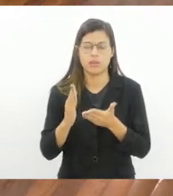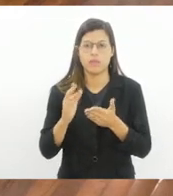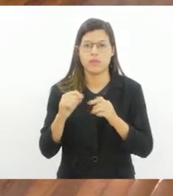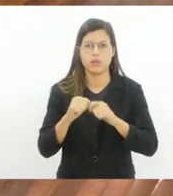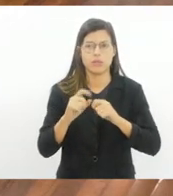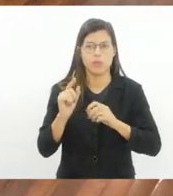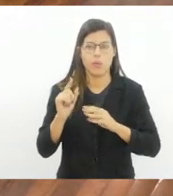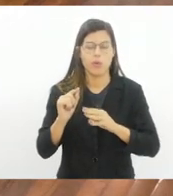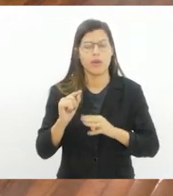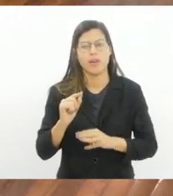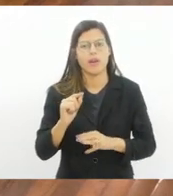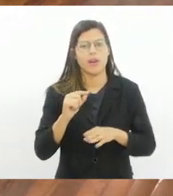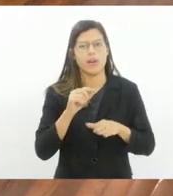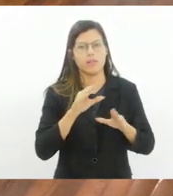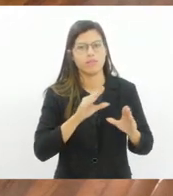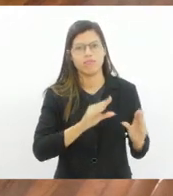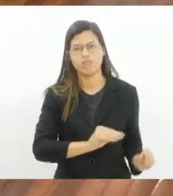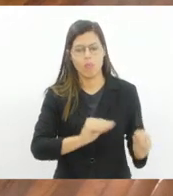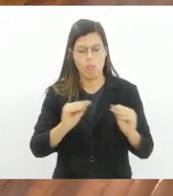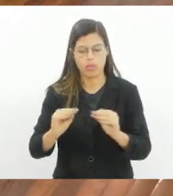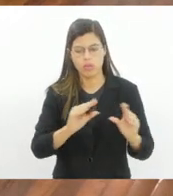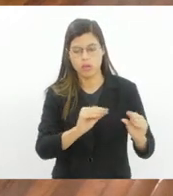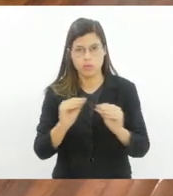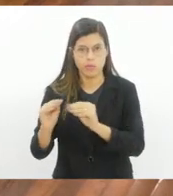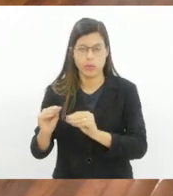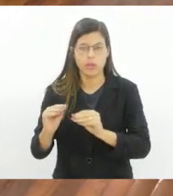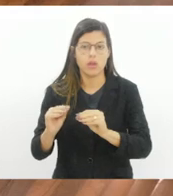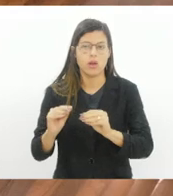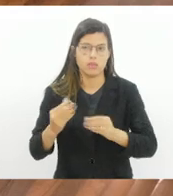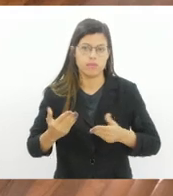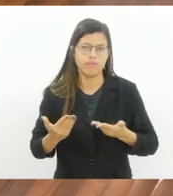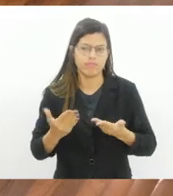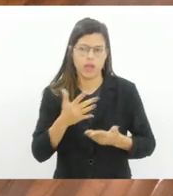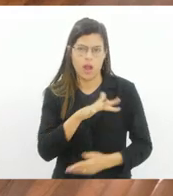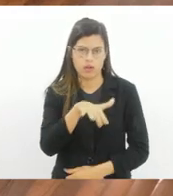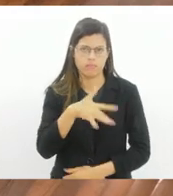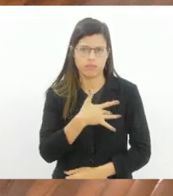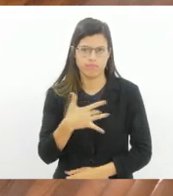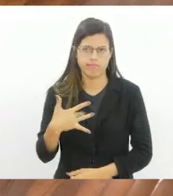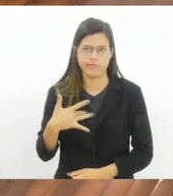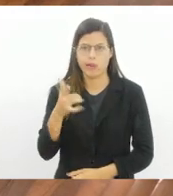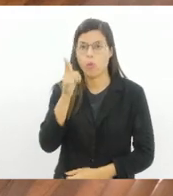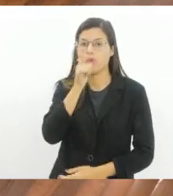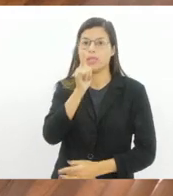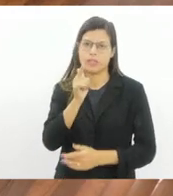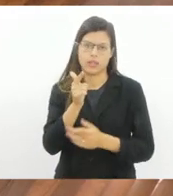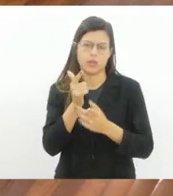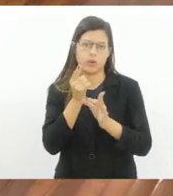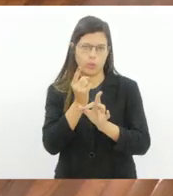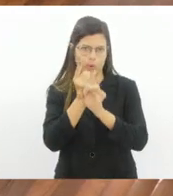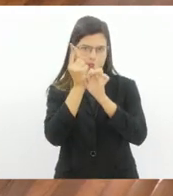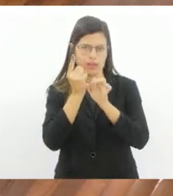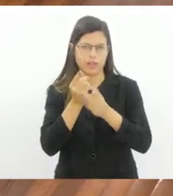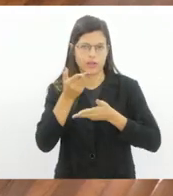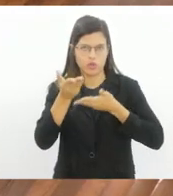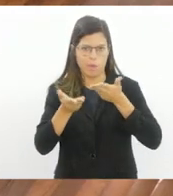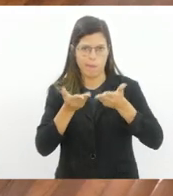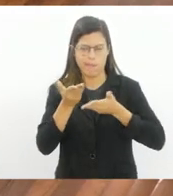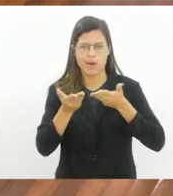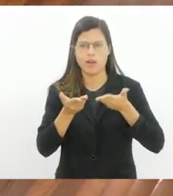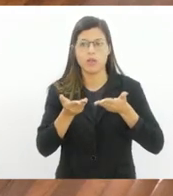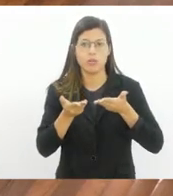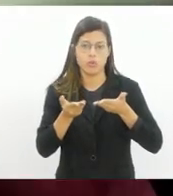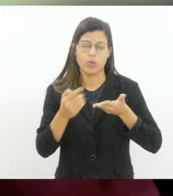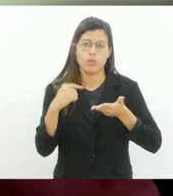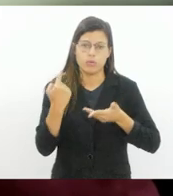migrando, né, transitando na rede até conseguir o atendimento adequado. Então, a gente vem trabalhando para garantir a interrupção da gravidez